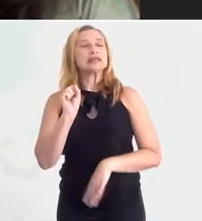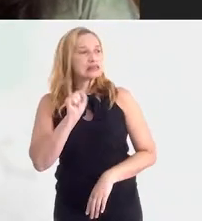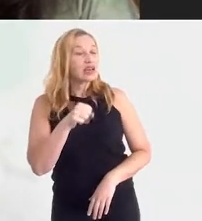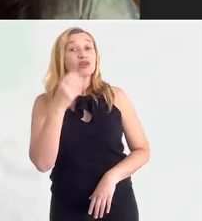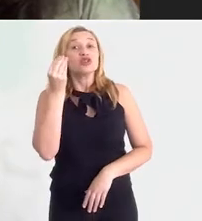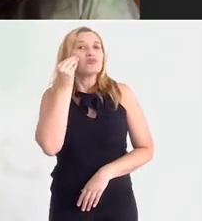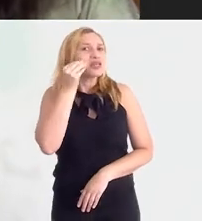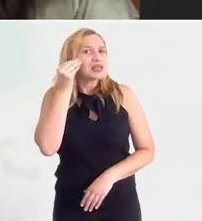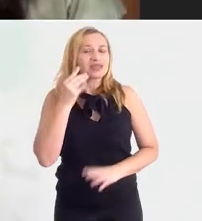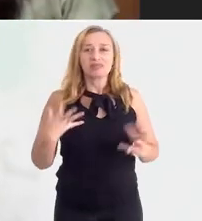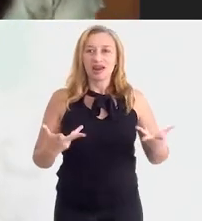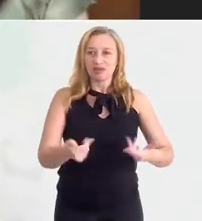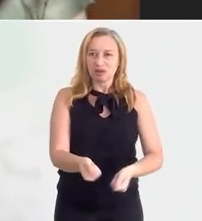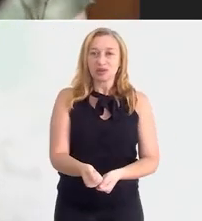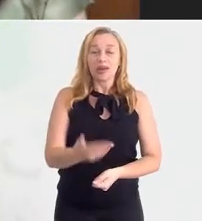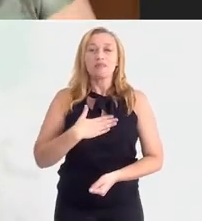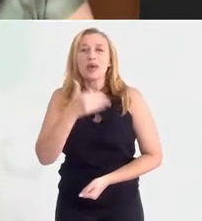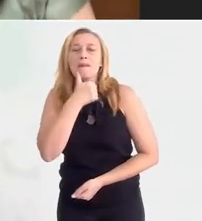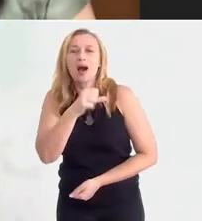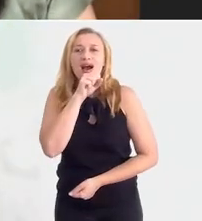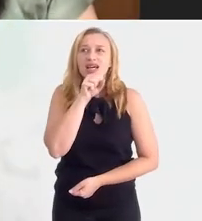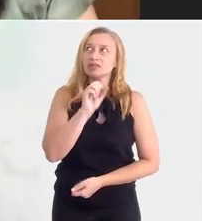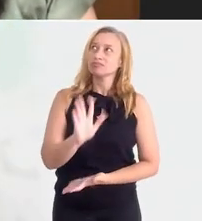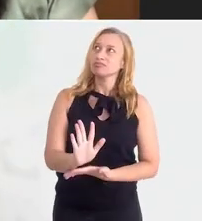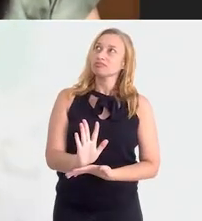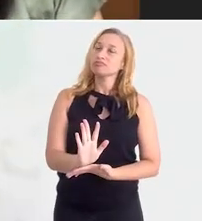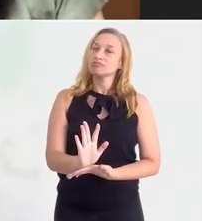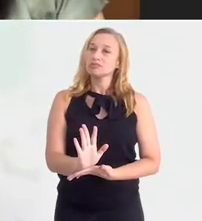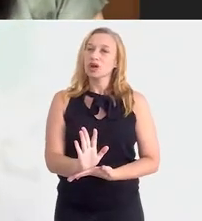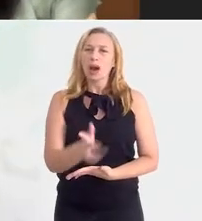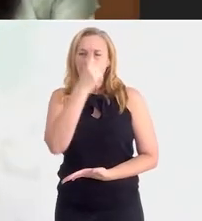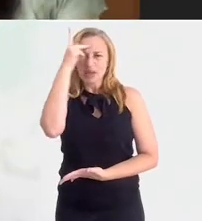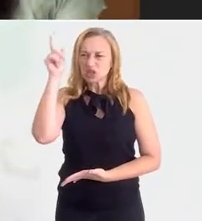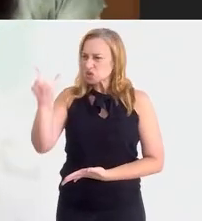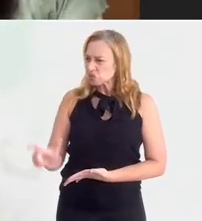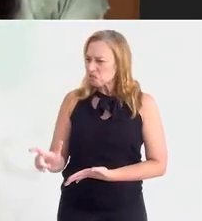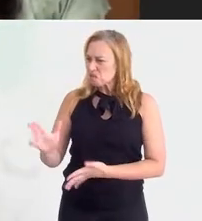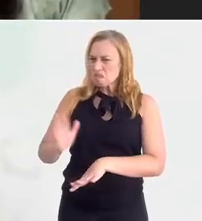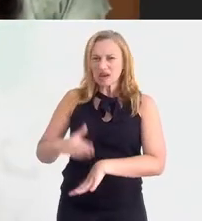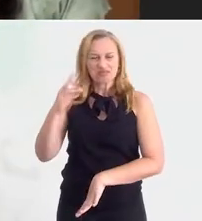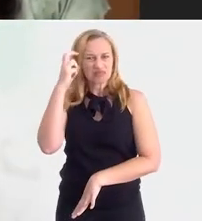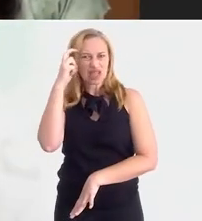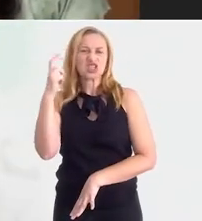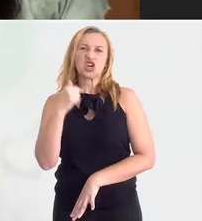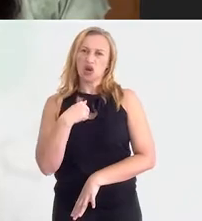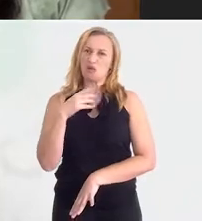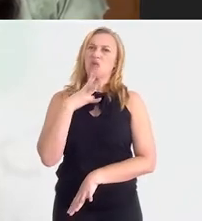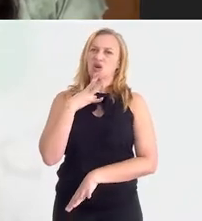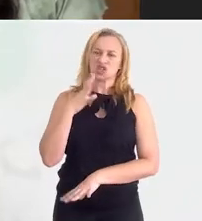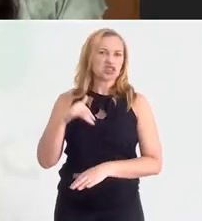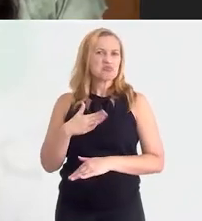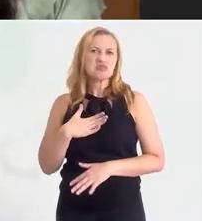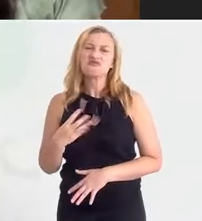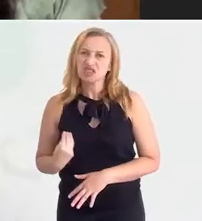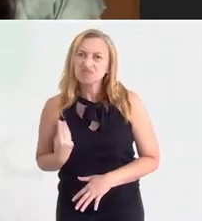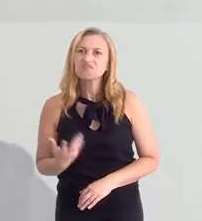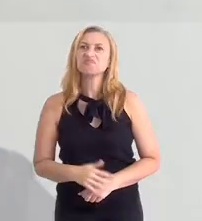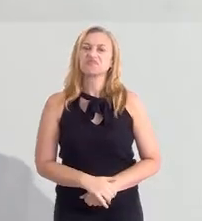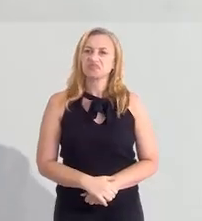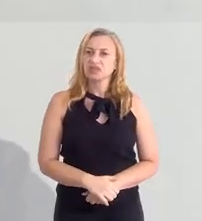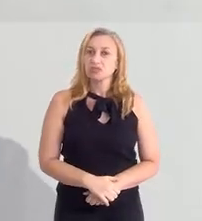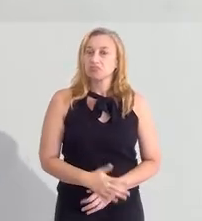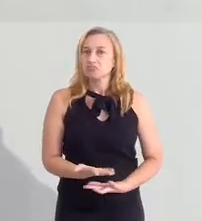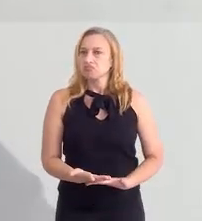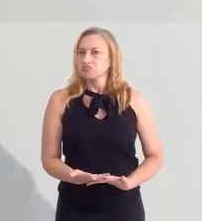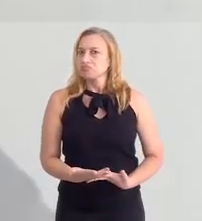incrível. A minha mãe talvez tenha sido a pessoa mais inteligente que eu conheci em toda a minha vida. Ela